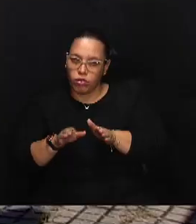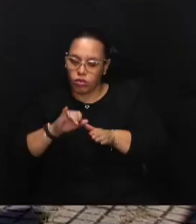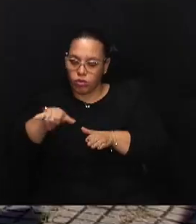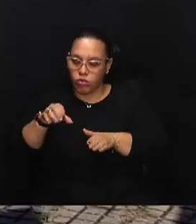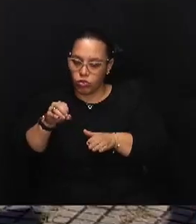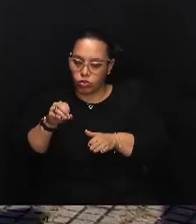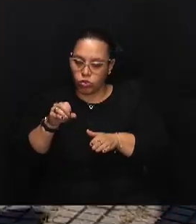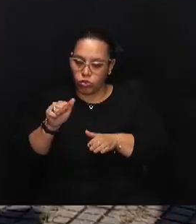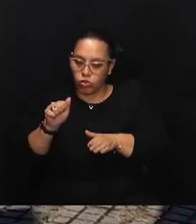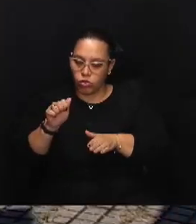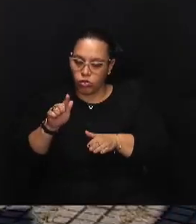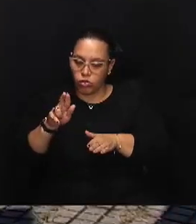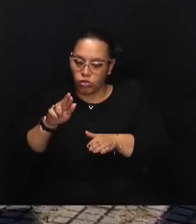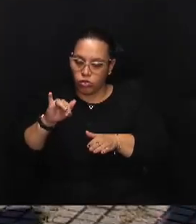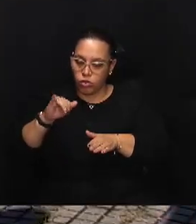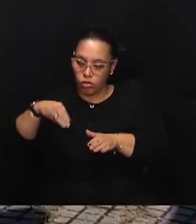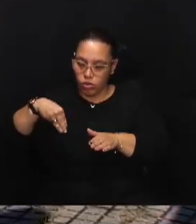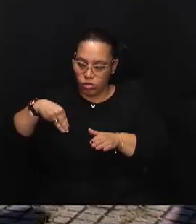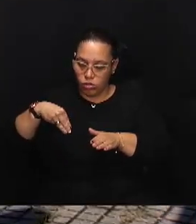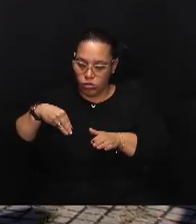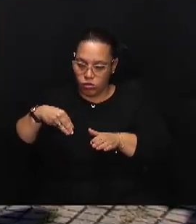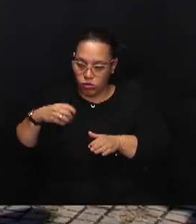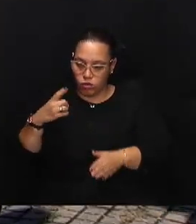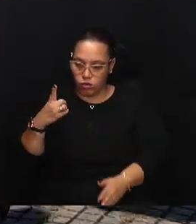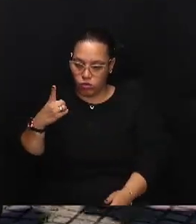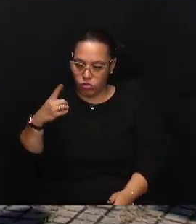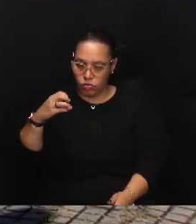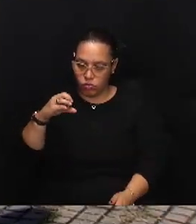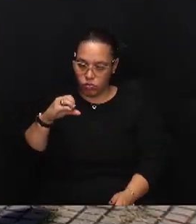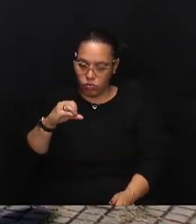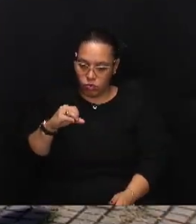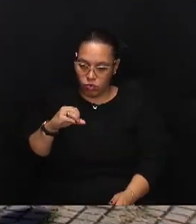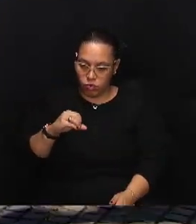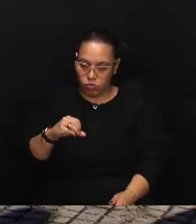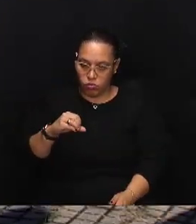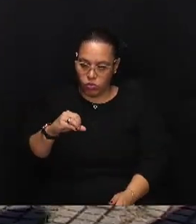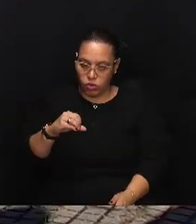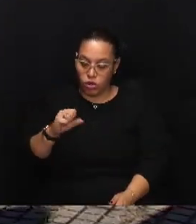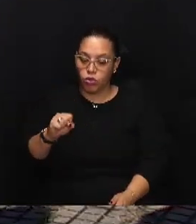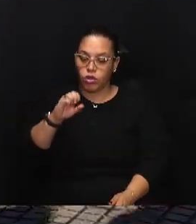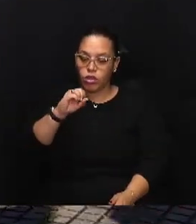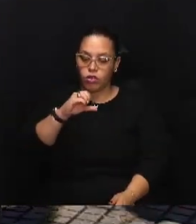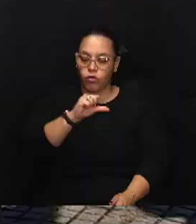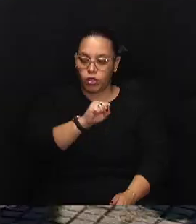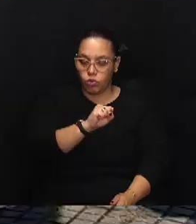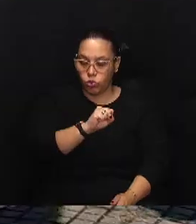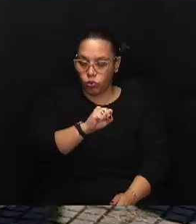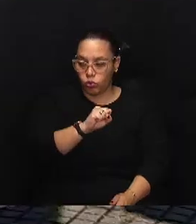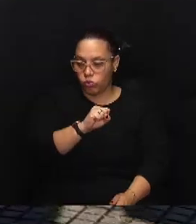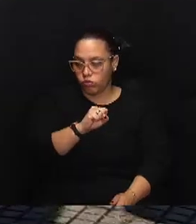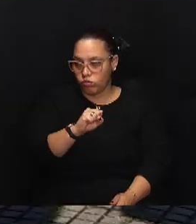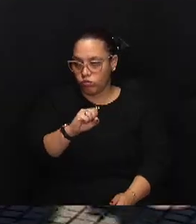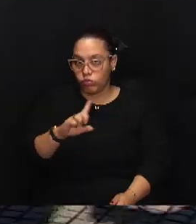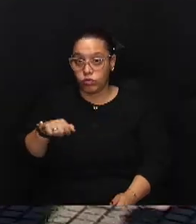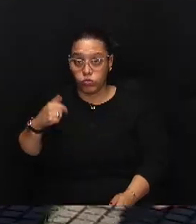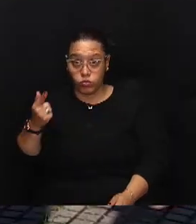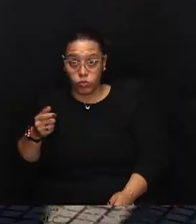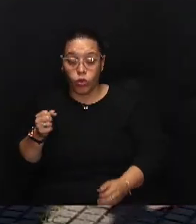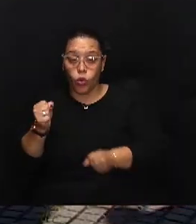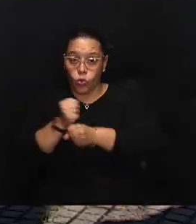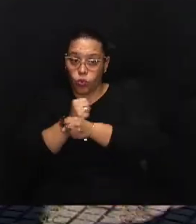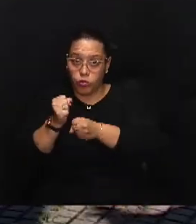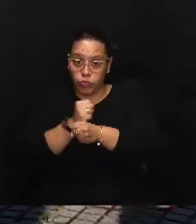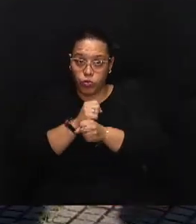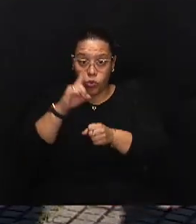nasceu em 1842 e ele morreu em 1898. A gente vai ver ainda outras construções